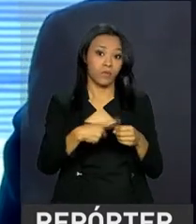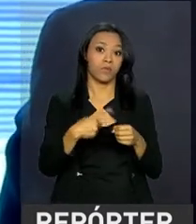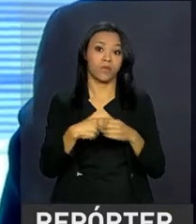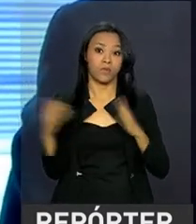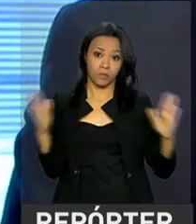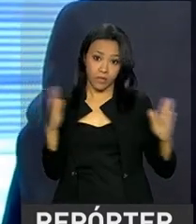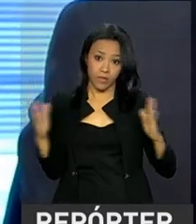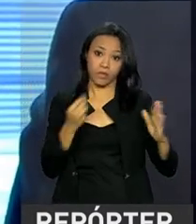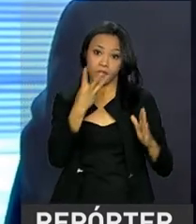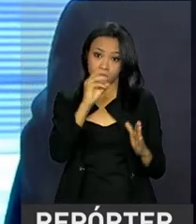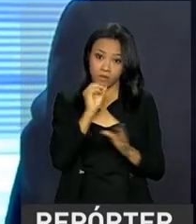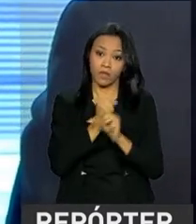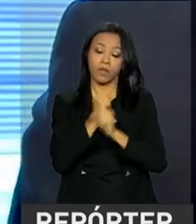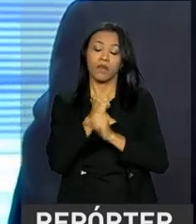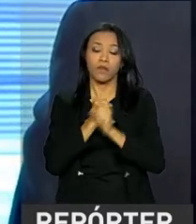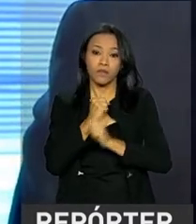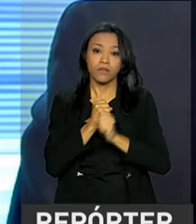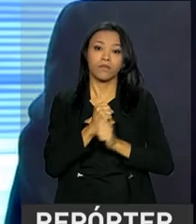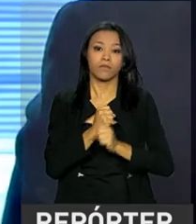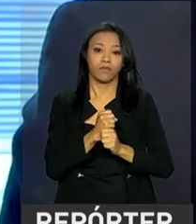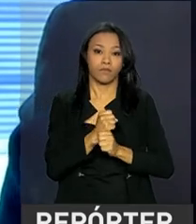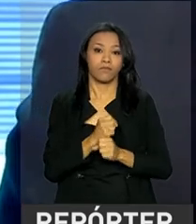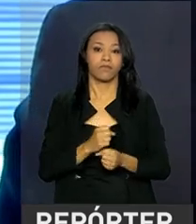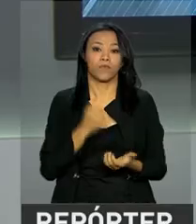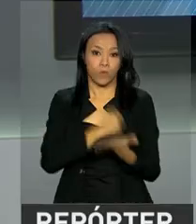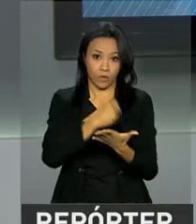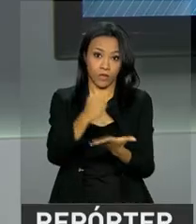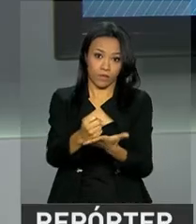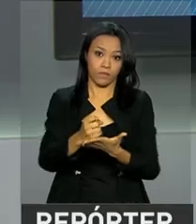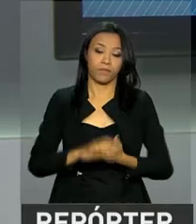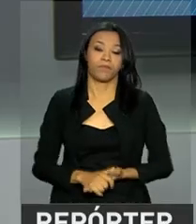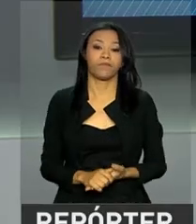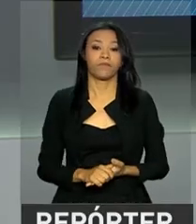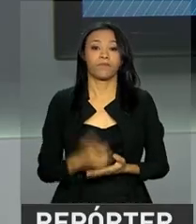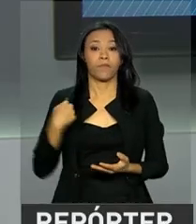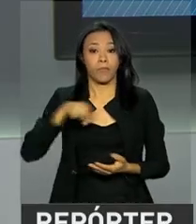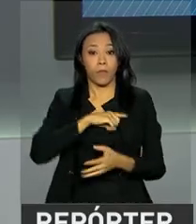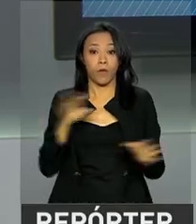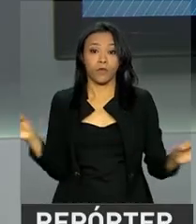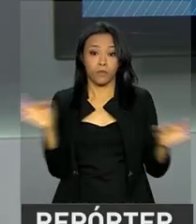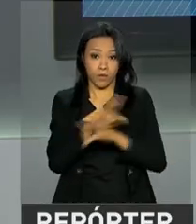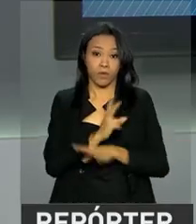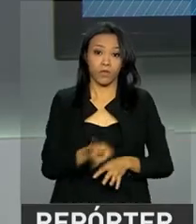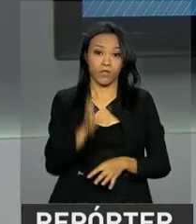30 anos de produção desses contratos. Nós ficamos